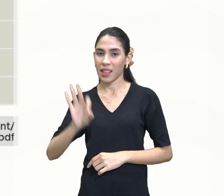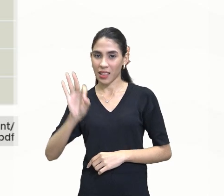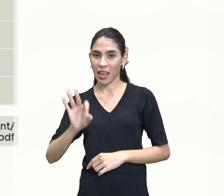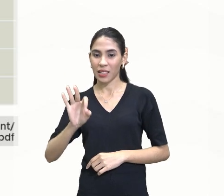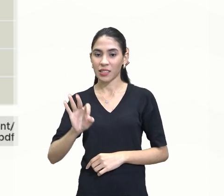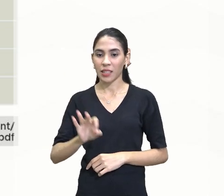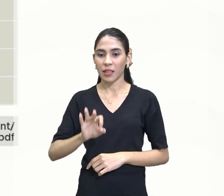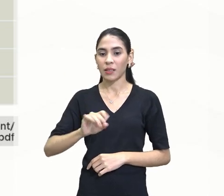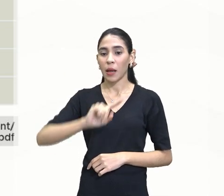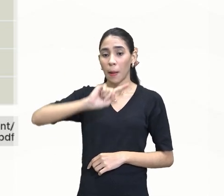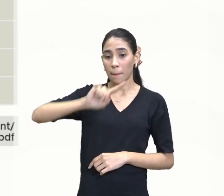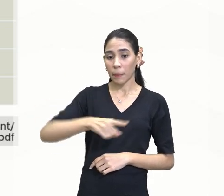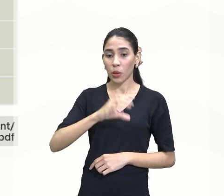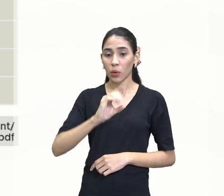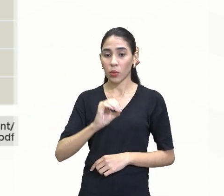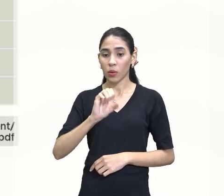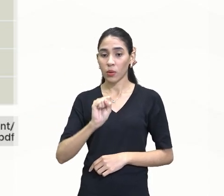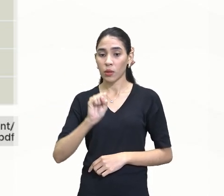esse